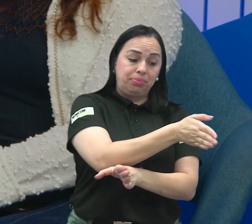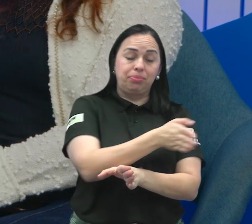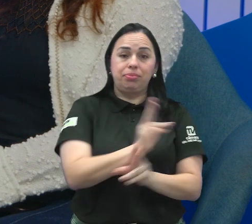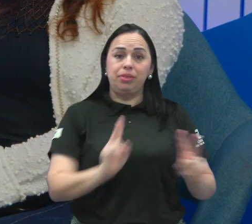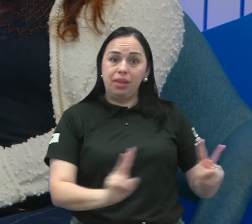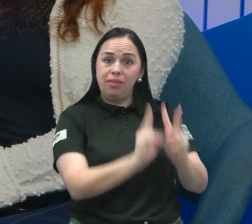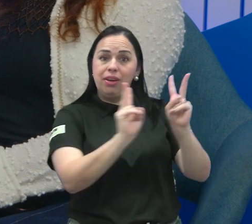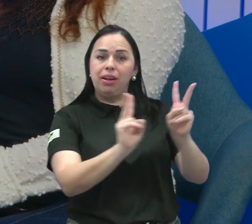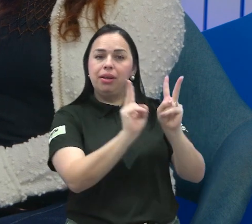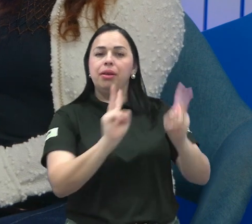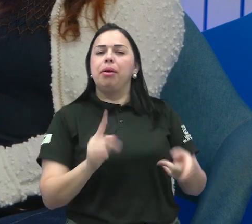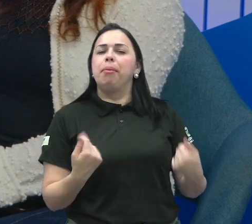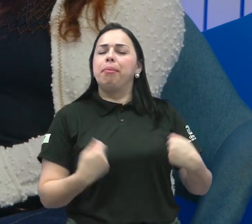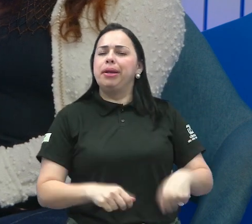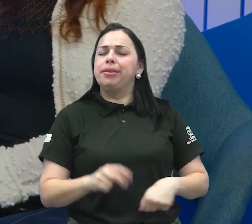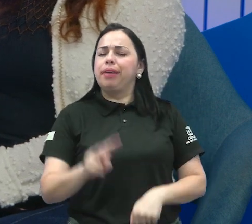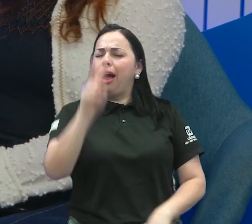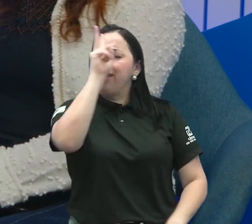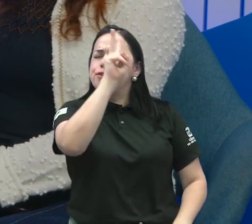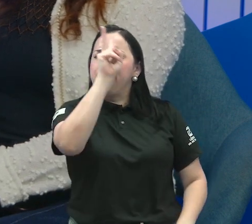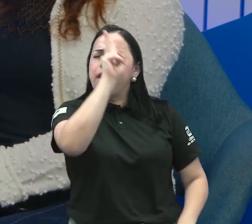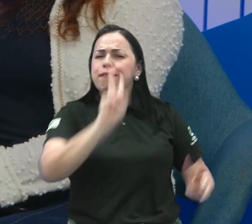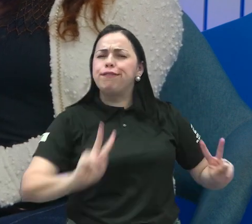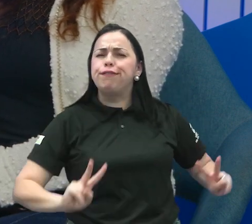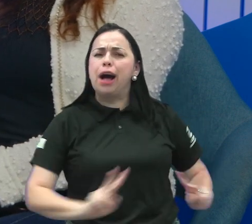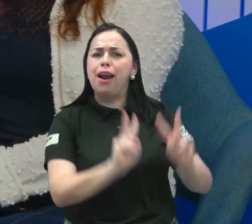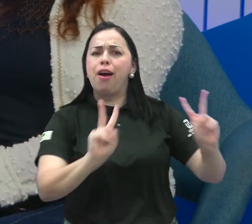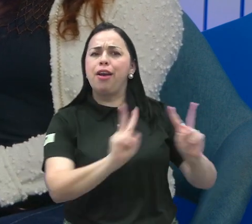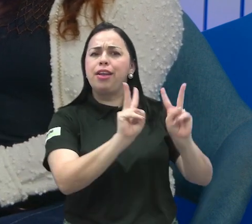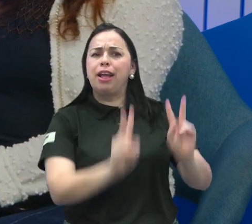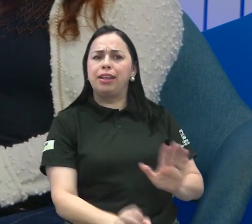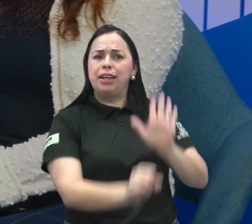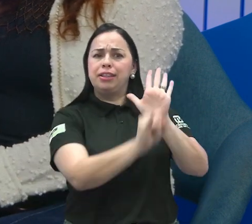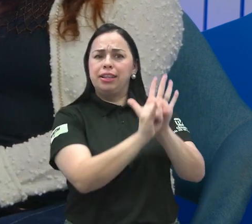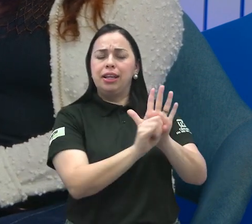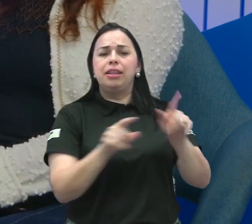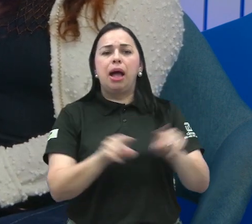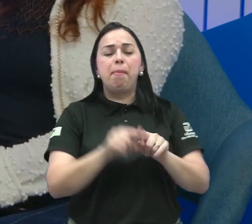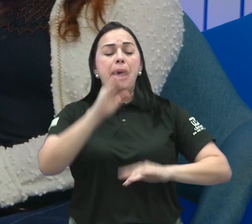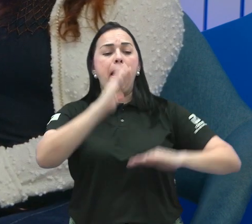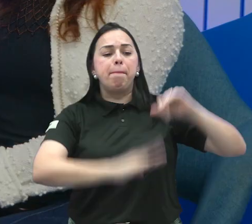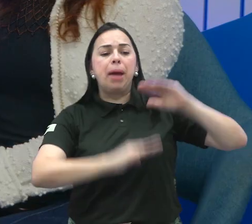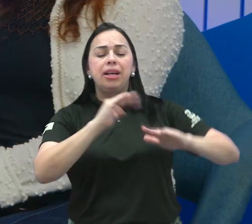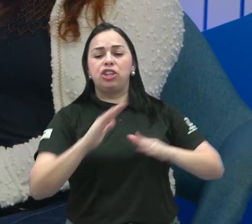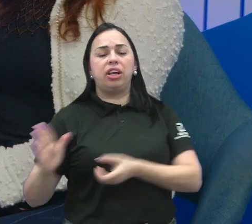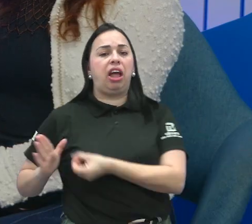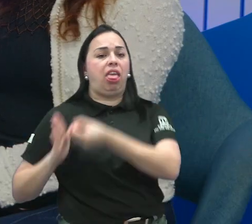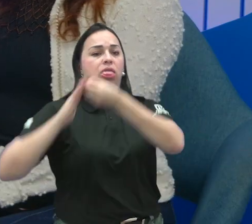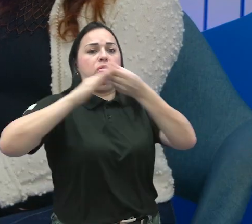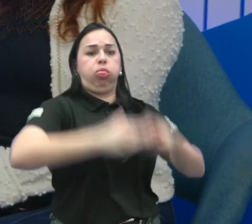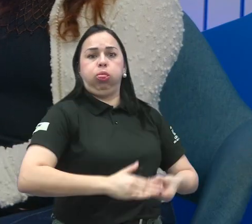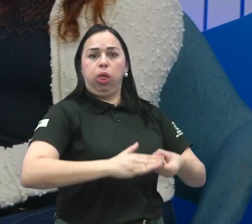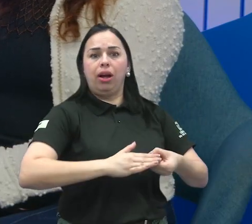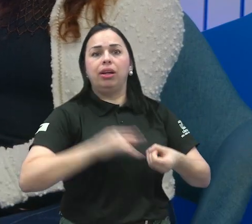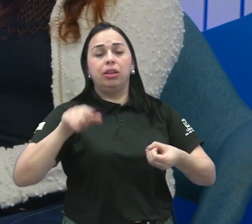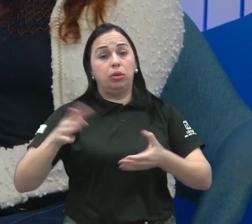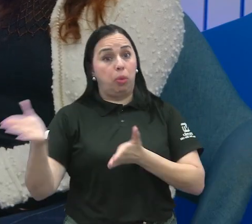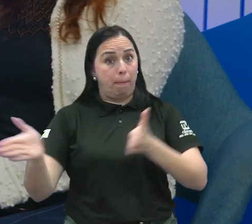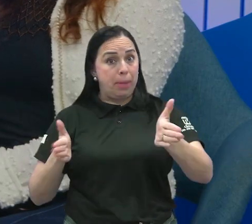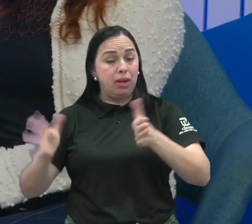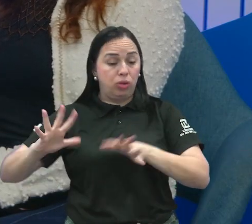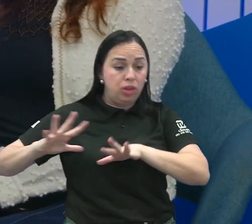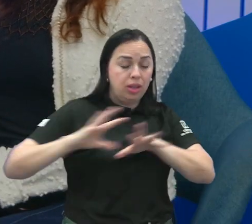decolonial aconselha uma reavaliação da nossa história e a valorização de saberes e práticas que foram marginalizados durante